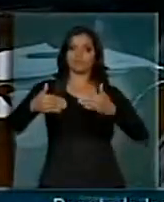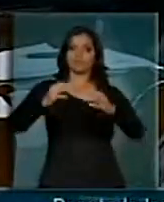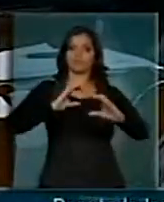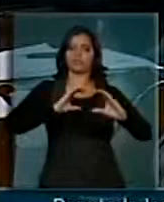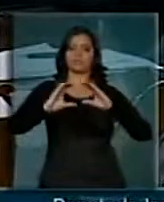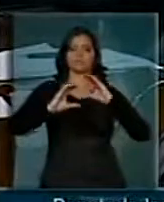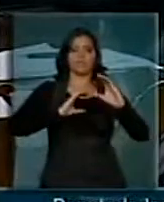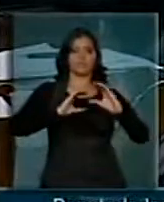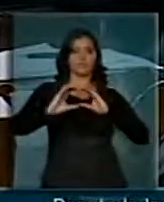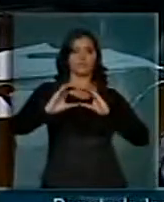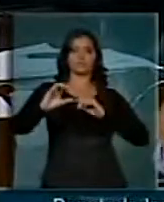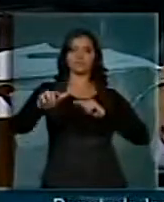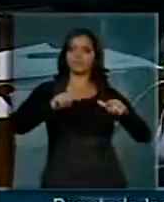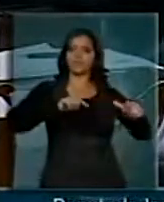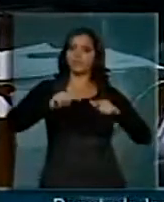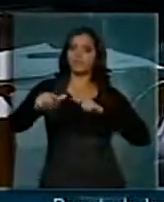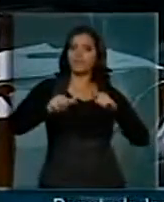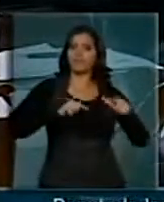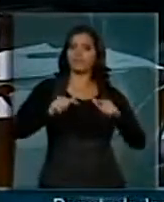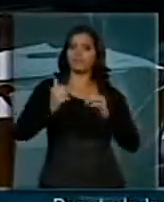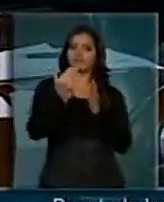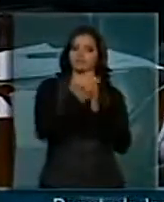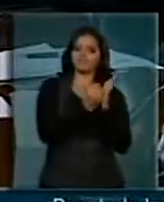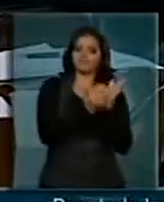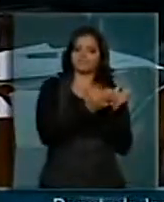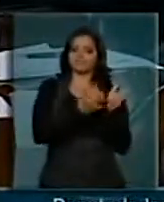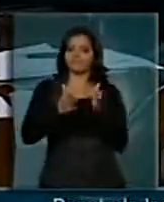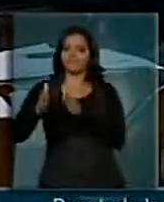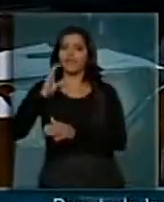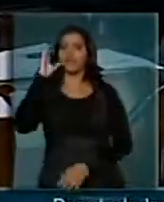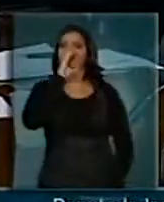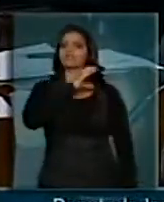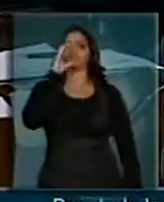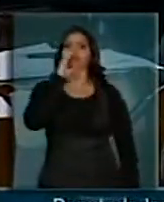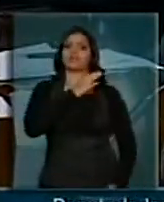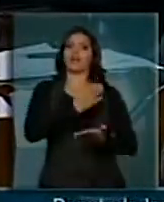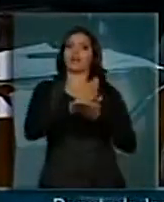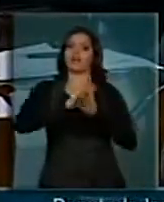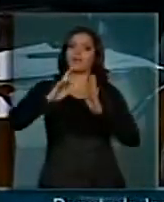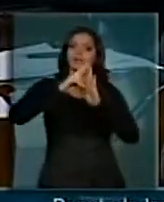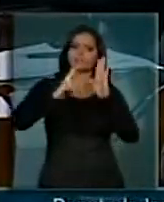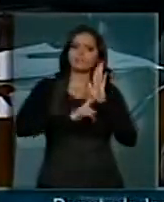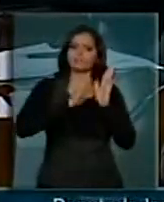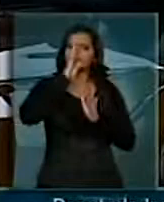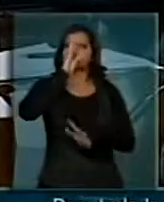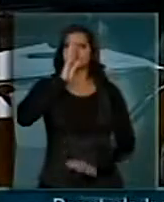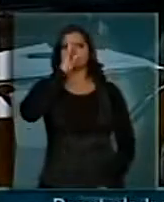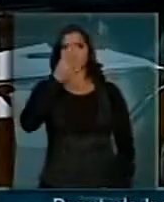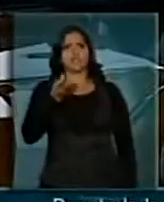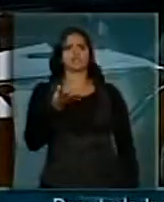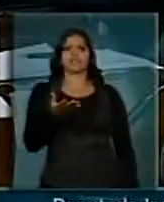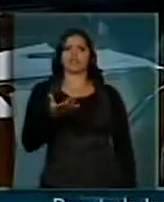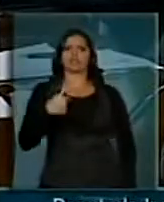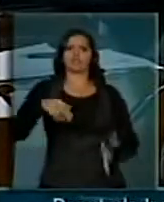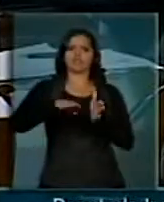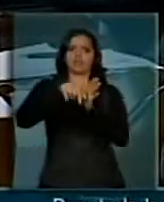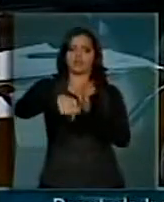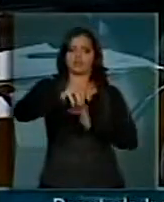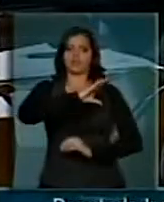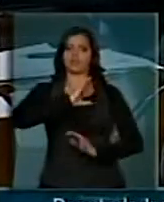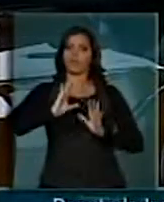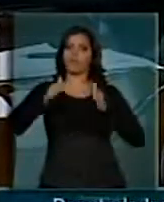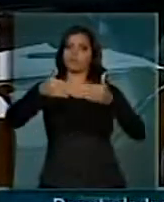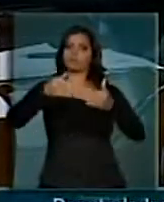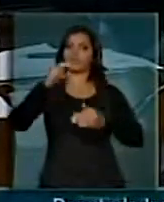ministério trabalhar nesse processo de agilização desses processos, para que esse processo chegue aqui à comissão o